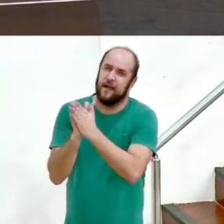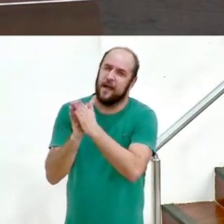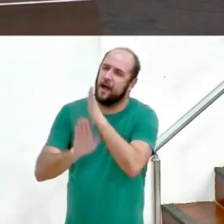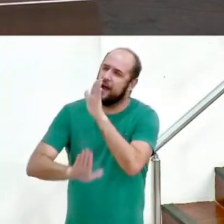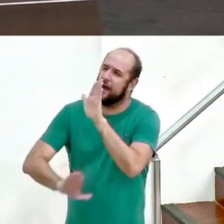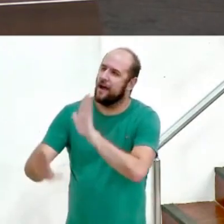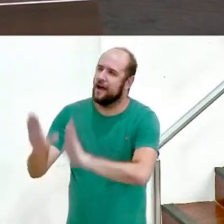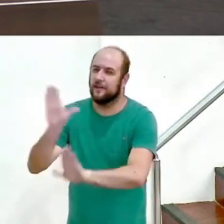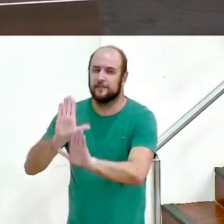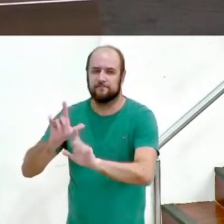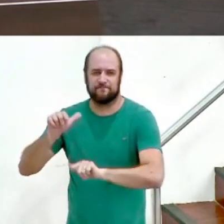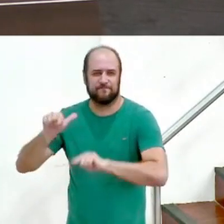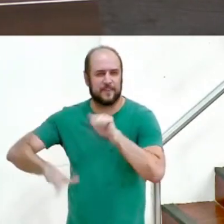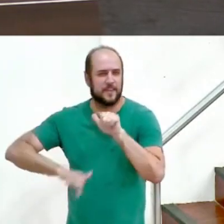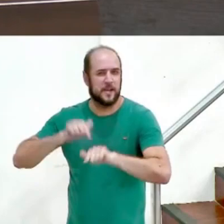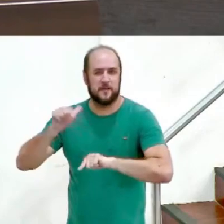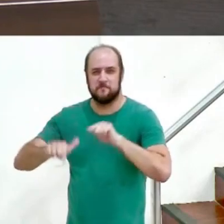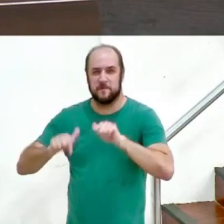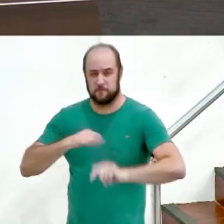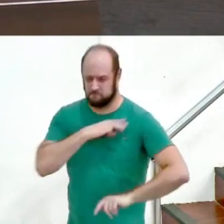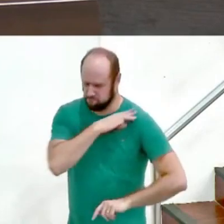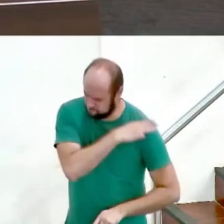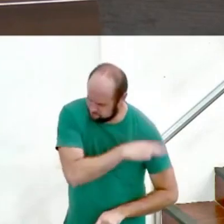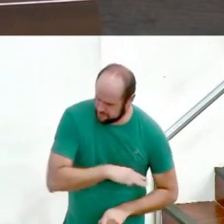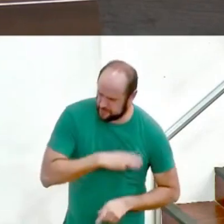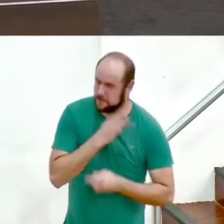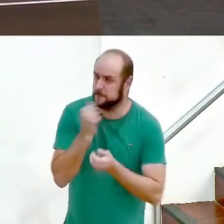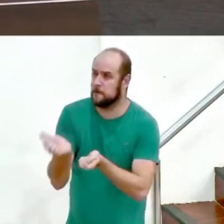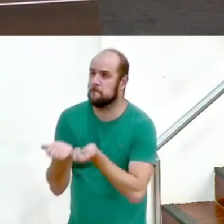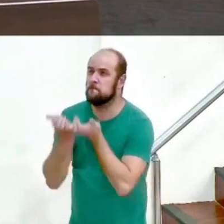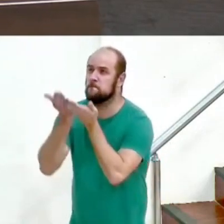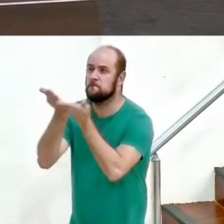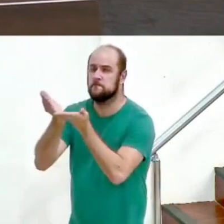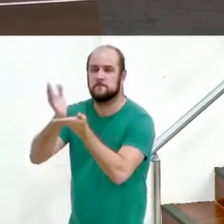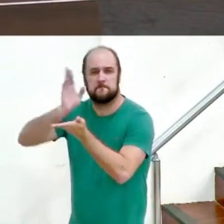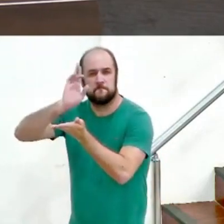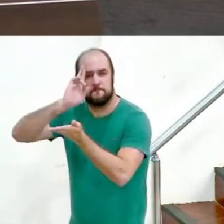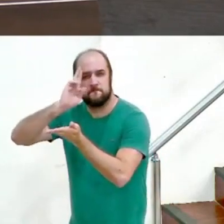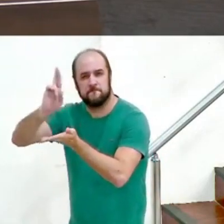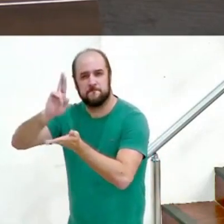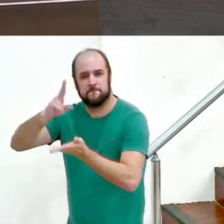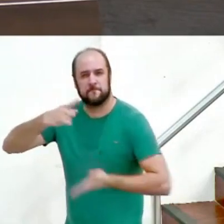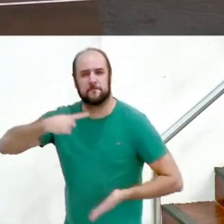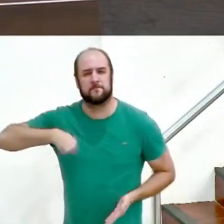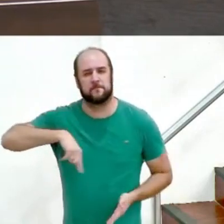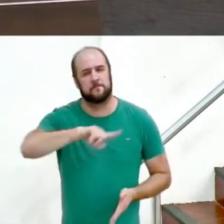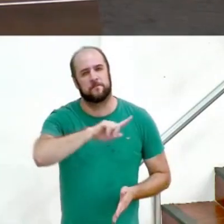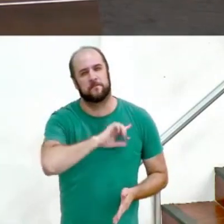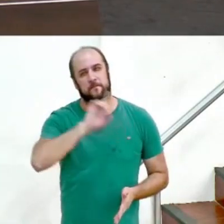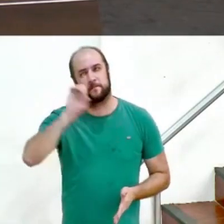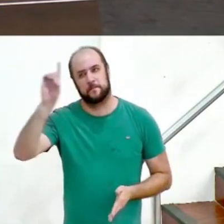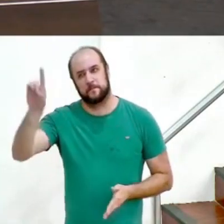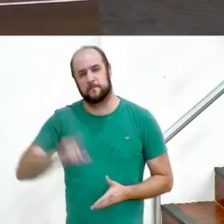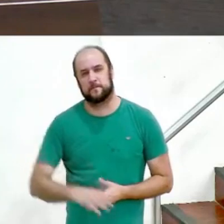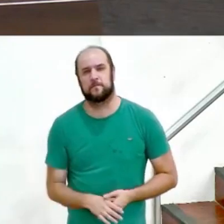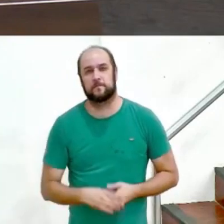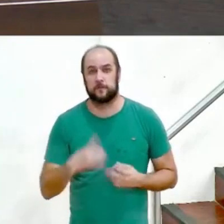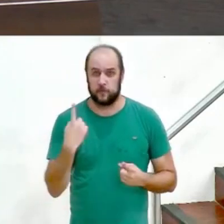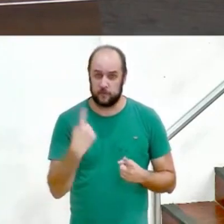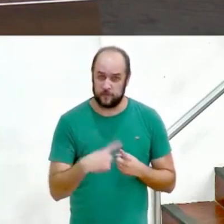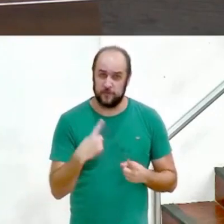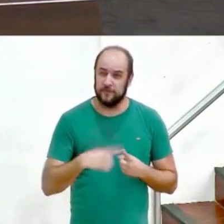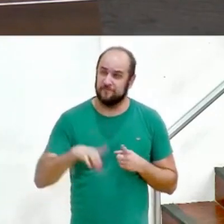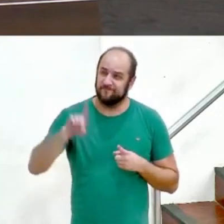o seu serviço, o seu ministério ao Senhor, o nosso Deus. Porque Ele deve